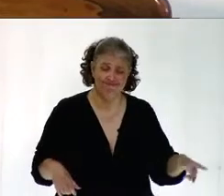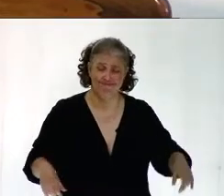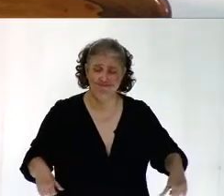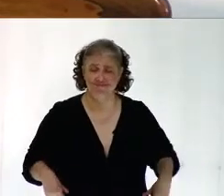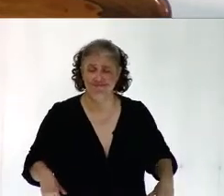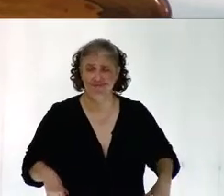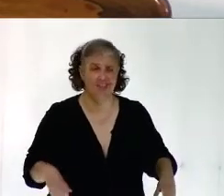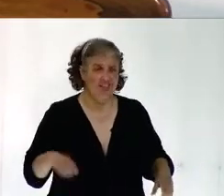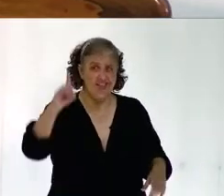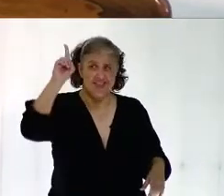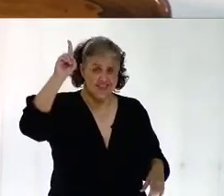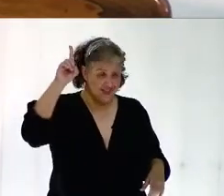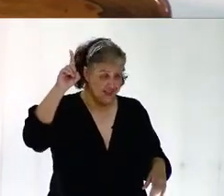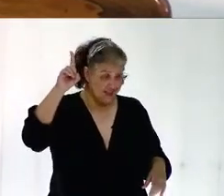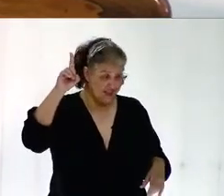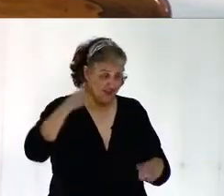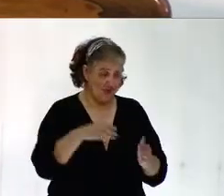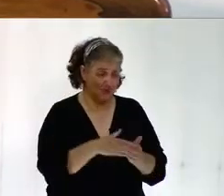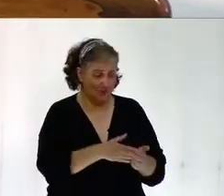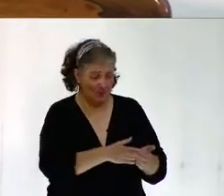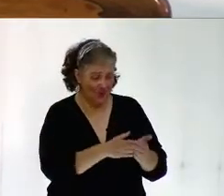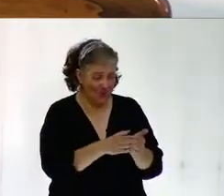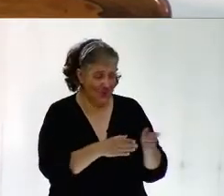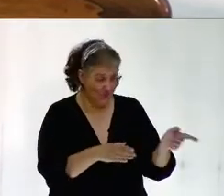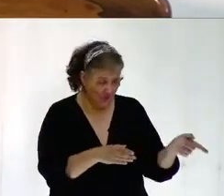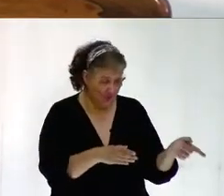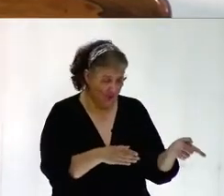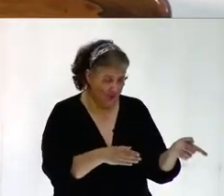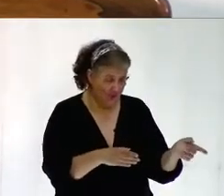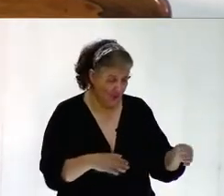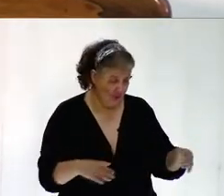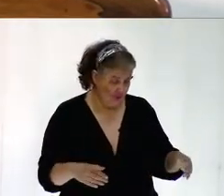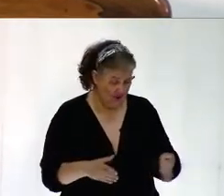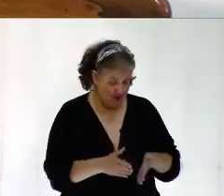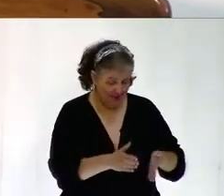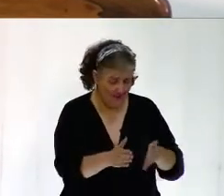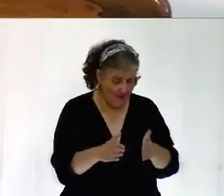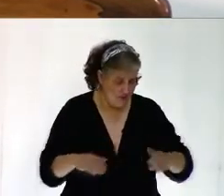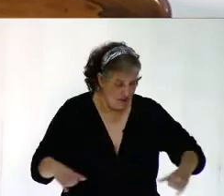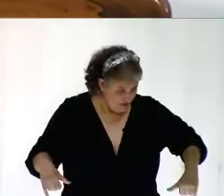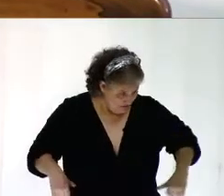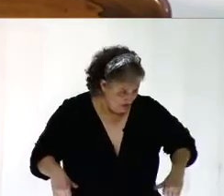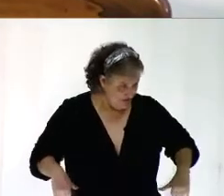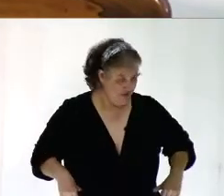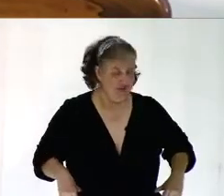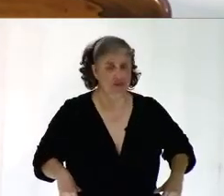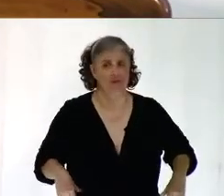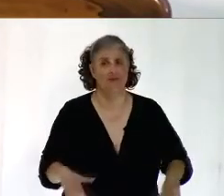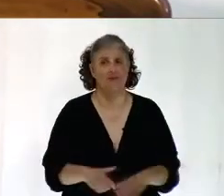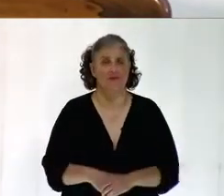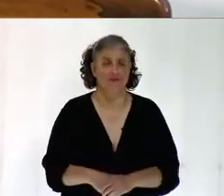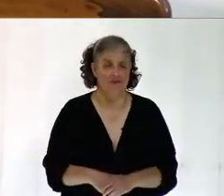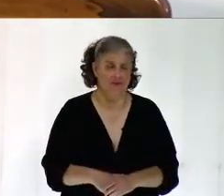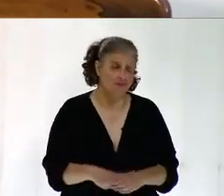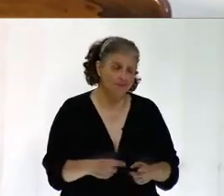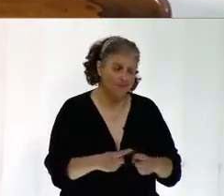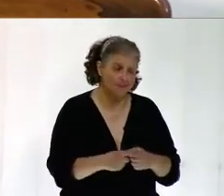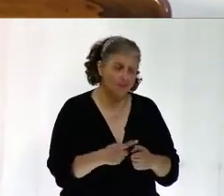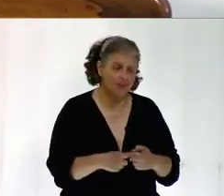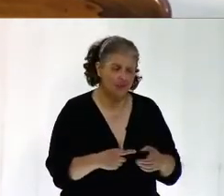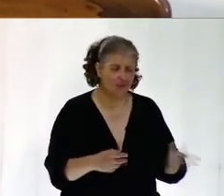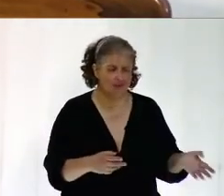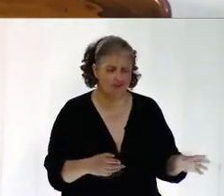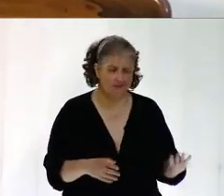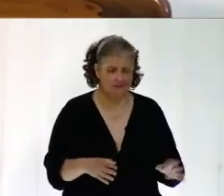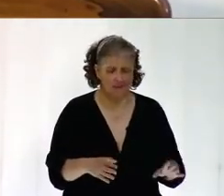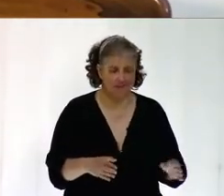caminho de sofrimento o que você não e faz um aparelho é